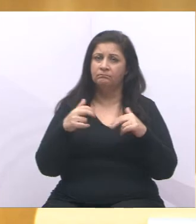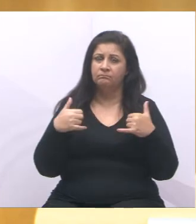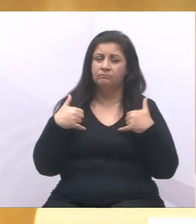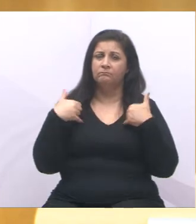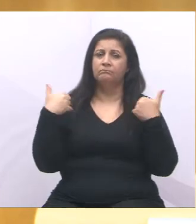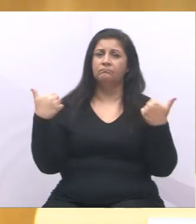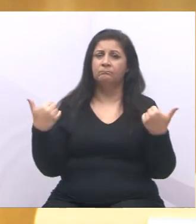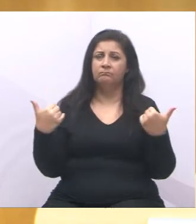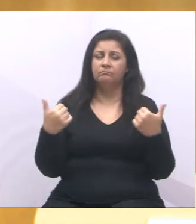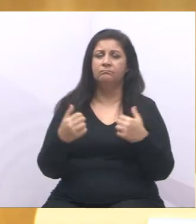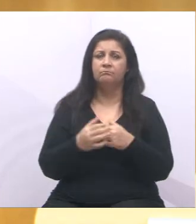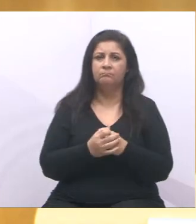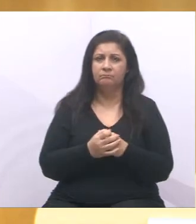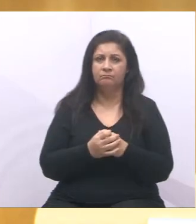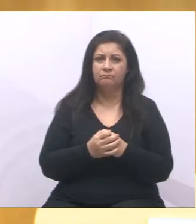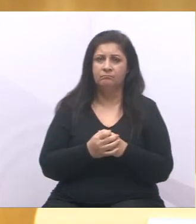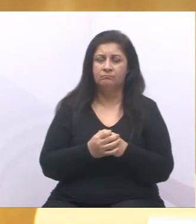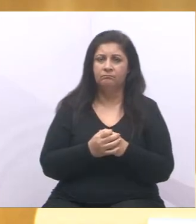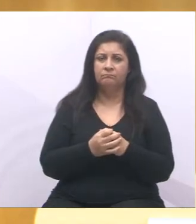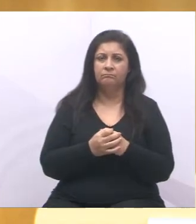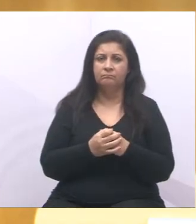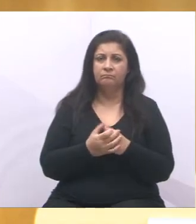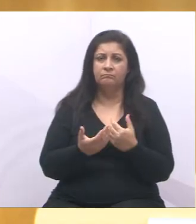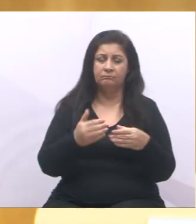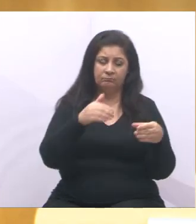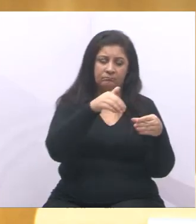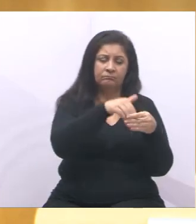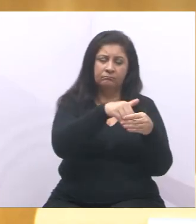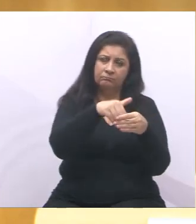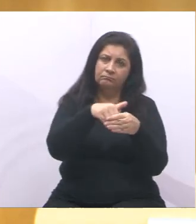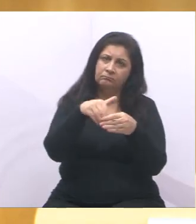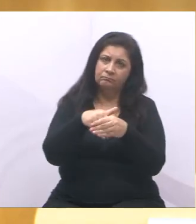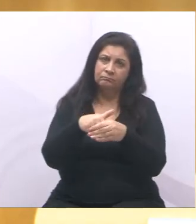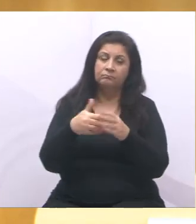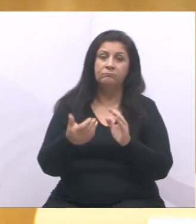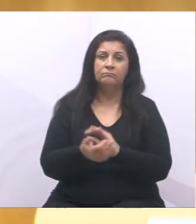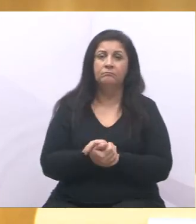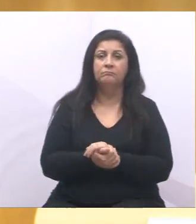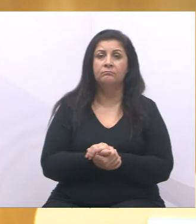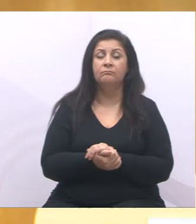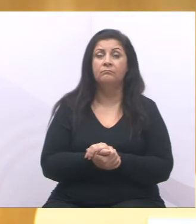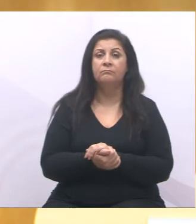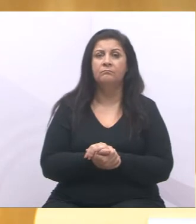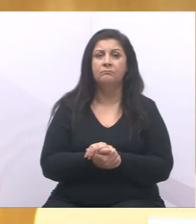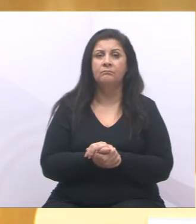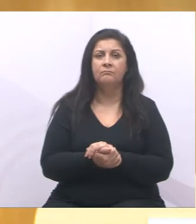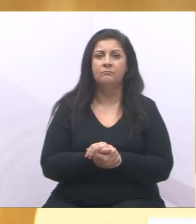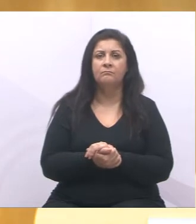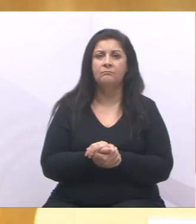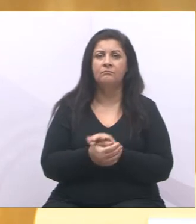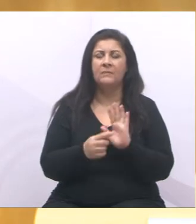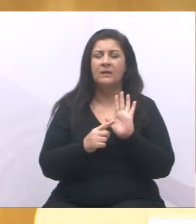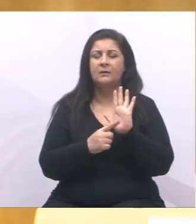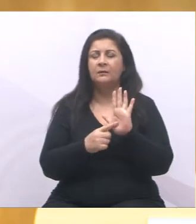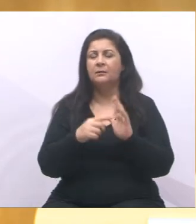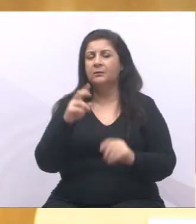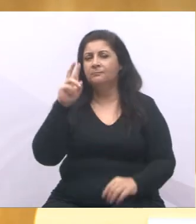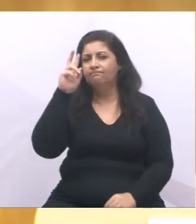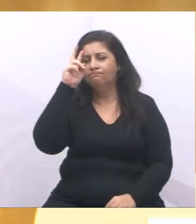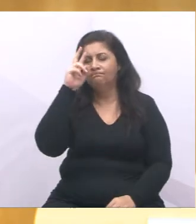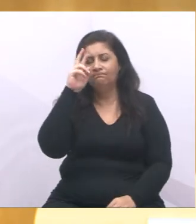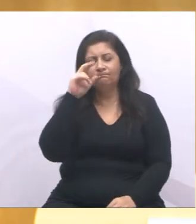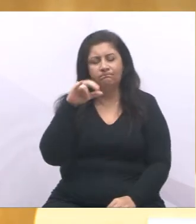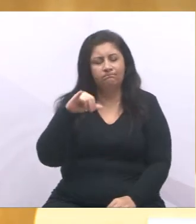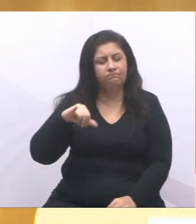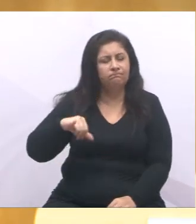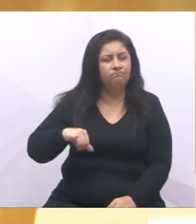o apogeu da festa cívica, que é a eleição, se reveste de uma lembrança de muita